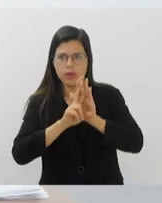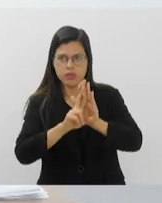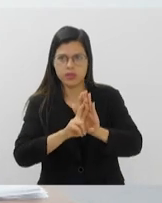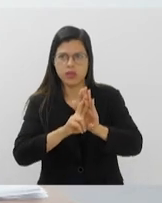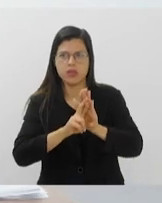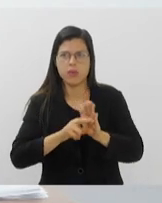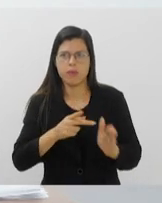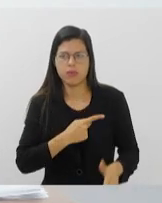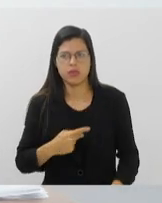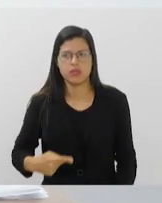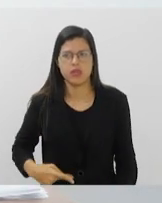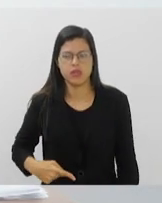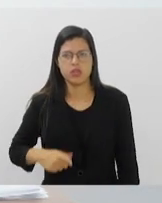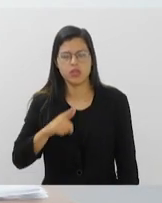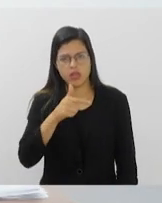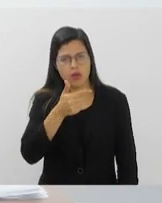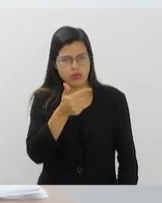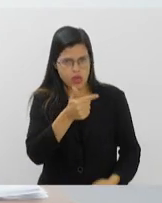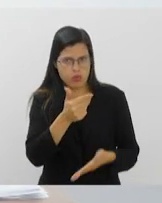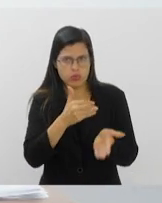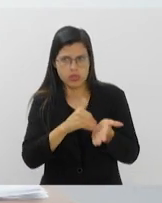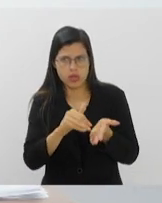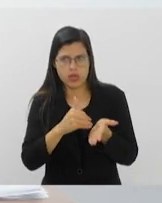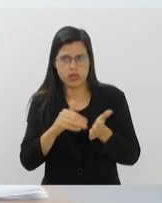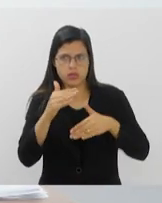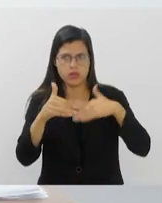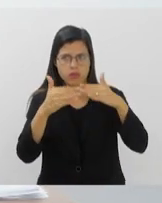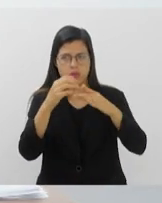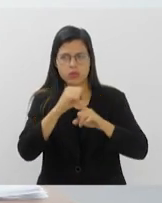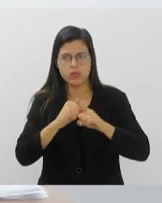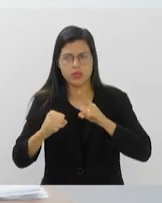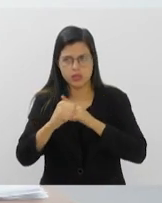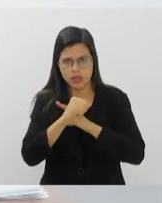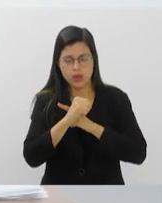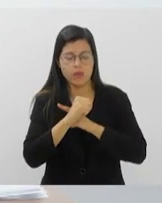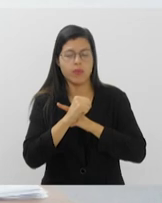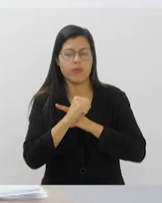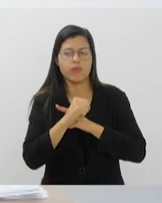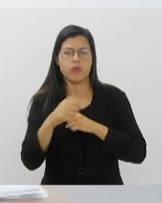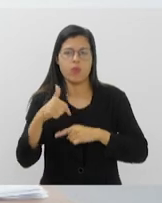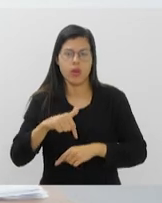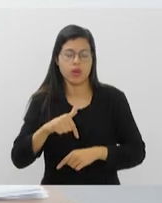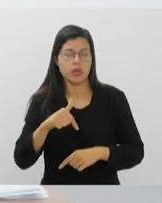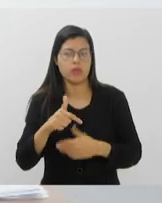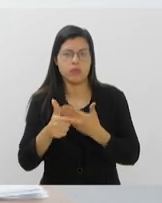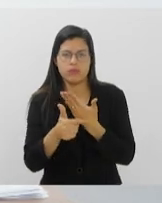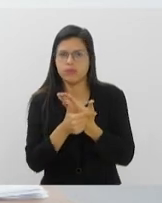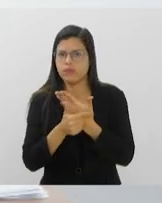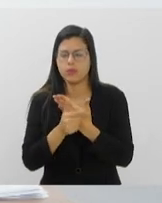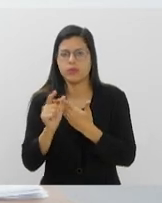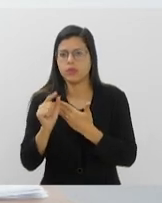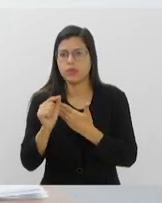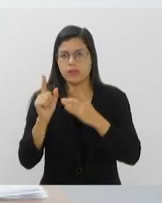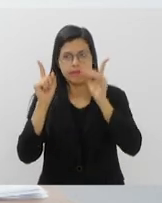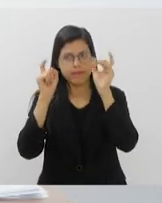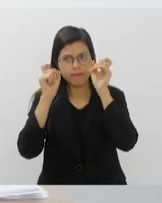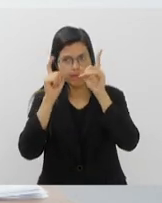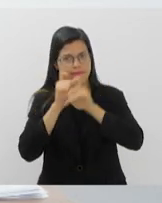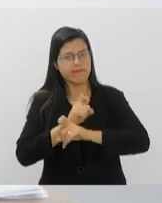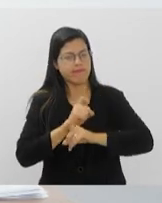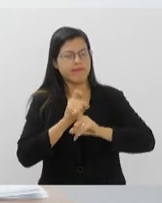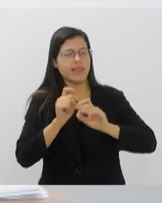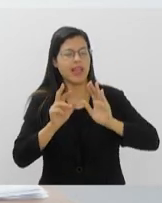né de Desenvolvimento Social e e também presidente do sedc e eu estou aqui numa função muito difícil que é de